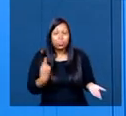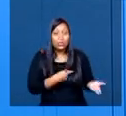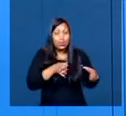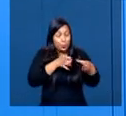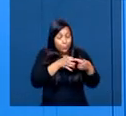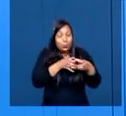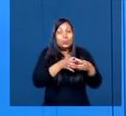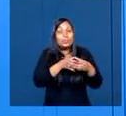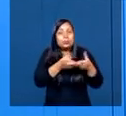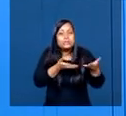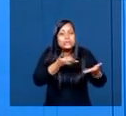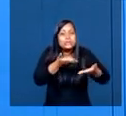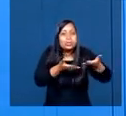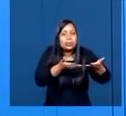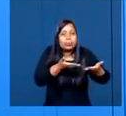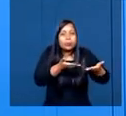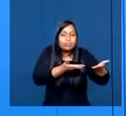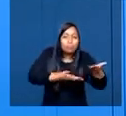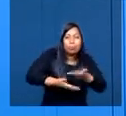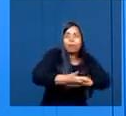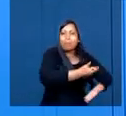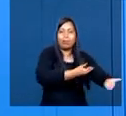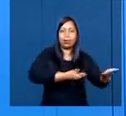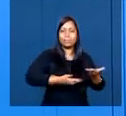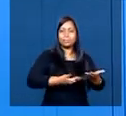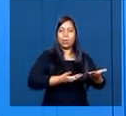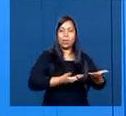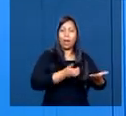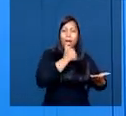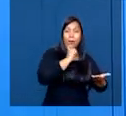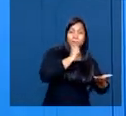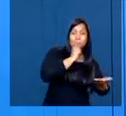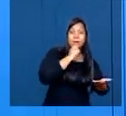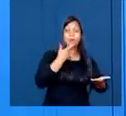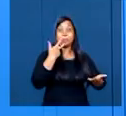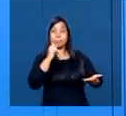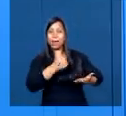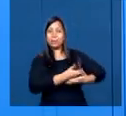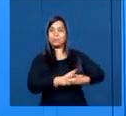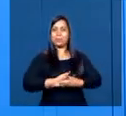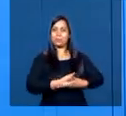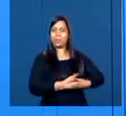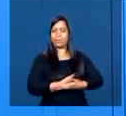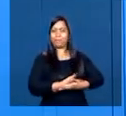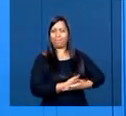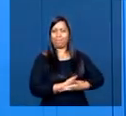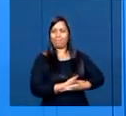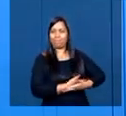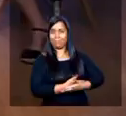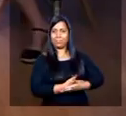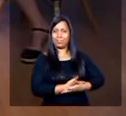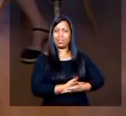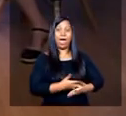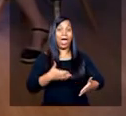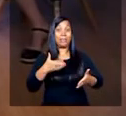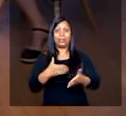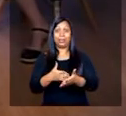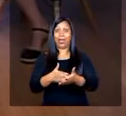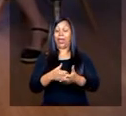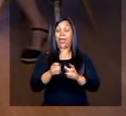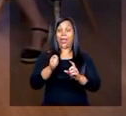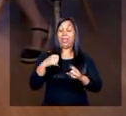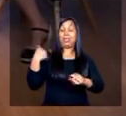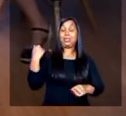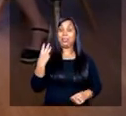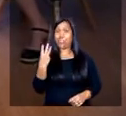grupo de tratamento de relação mãe-pai-bebê. Né? São bebês que chegam em qualquer tempo até, no máximo, 3 anos. O nosso